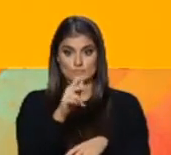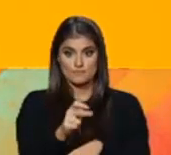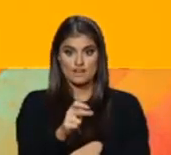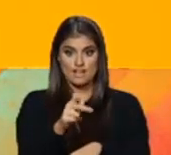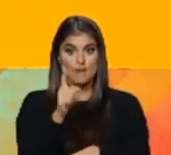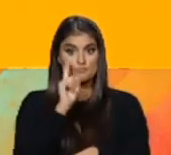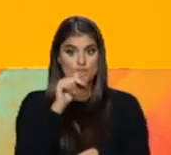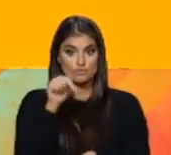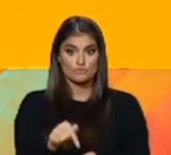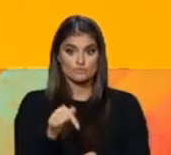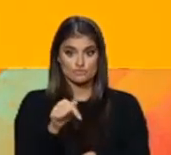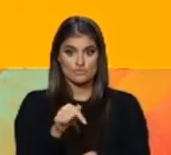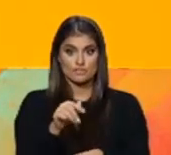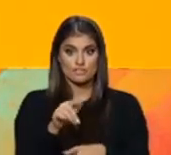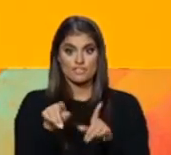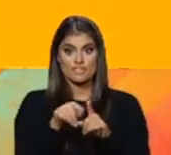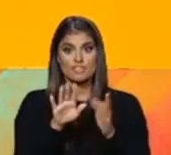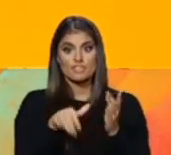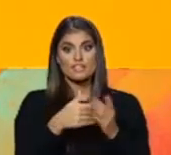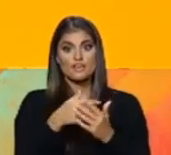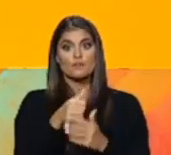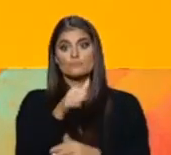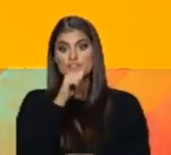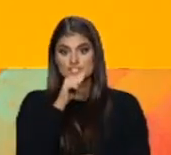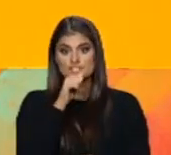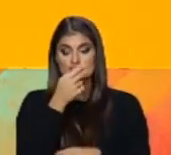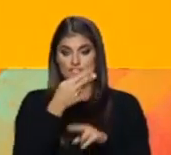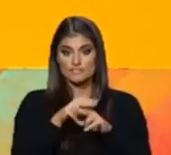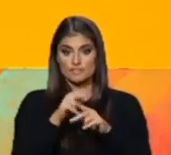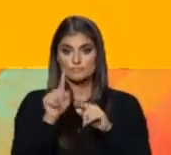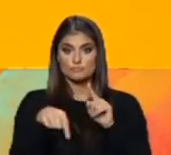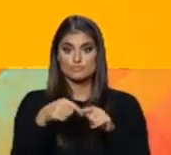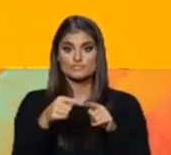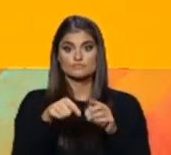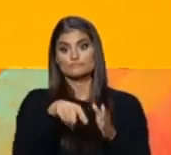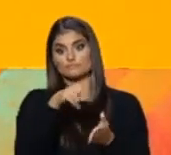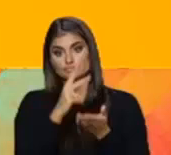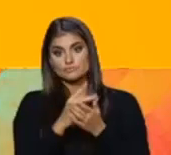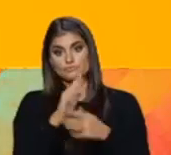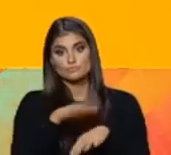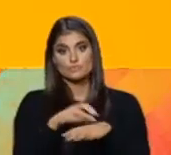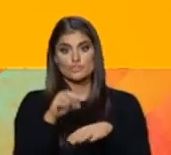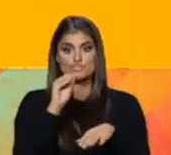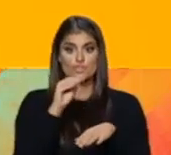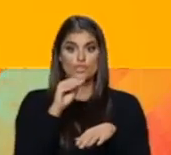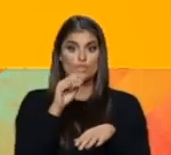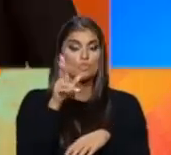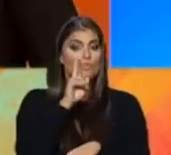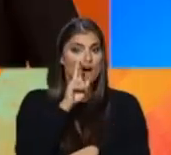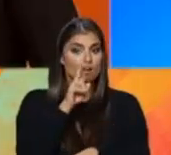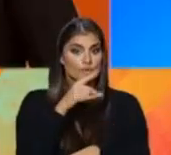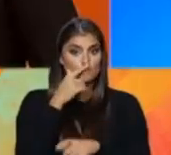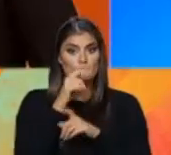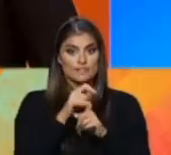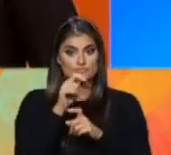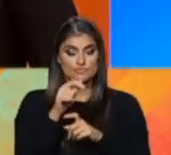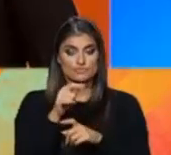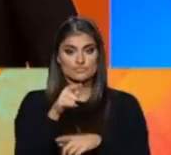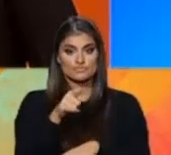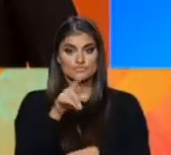mulher do Sul dá uma golada na cerveja e tomba para o lado com o efeito do álcool. Mas claro. Ah, era isso, percebido. Não